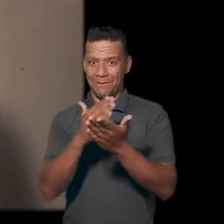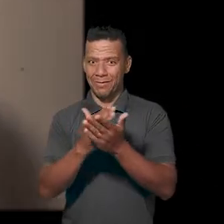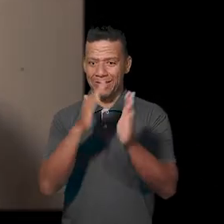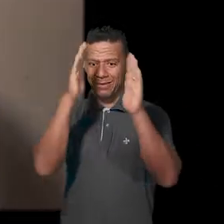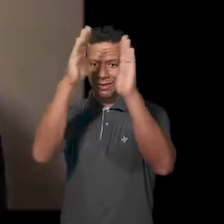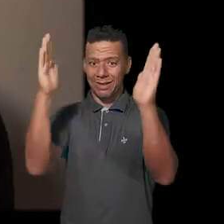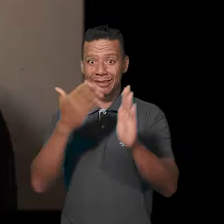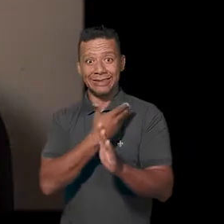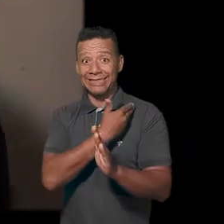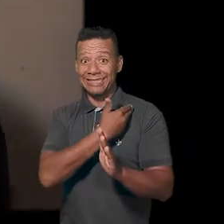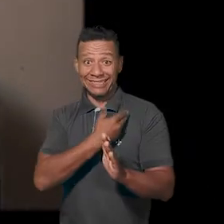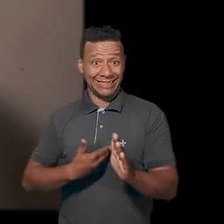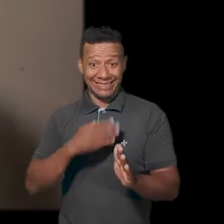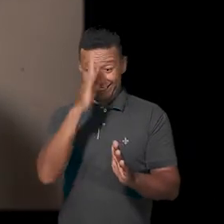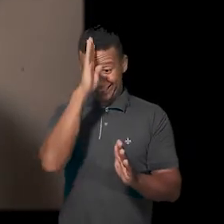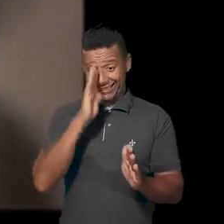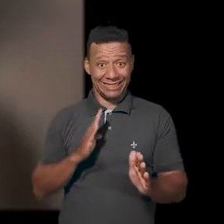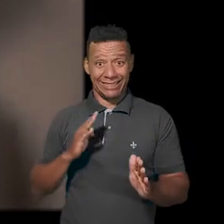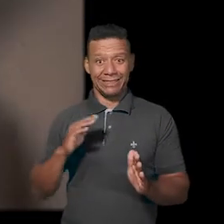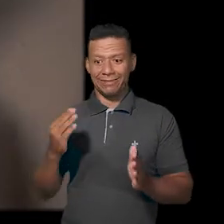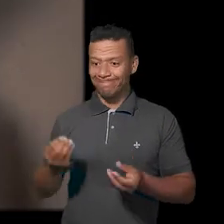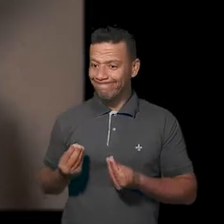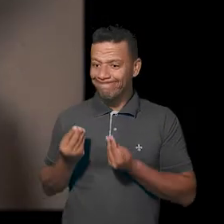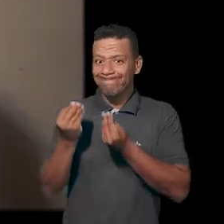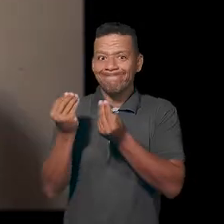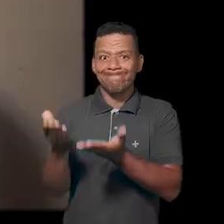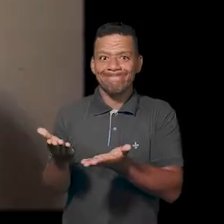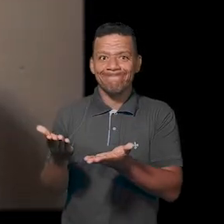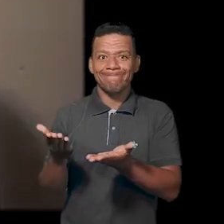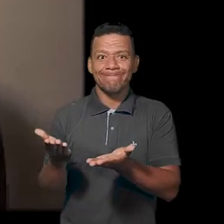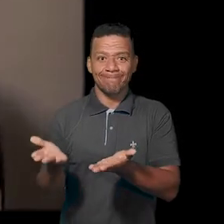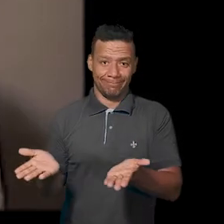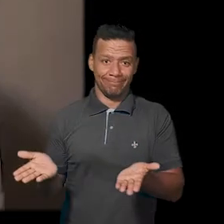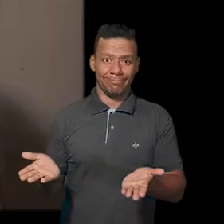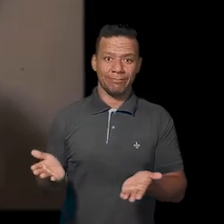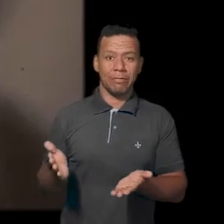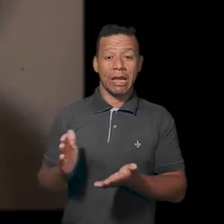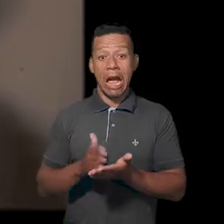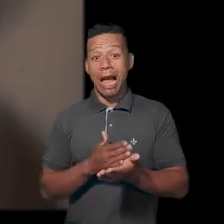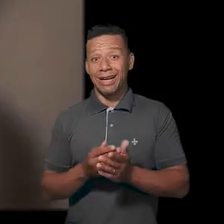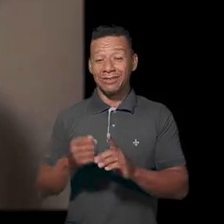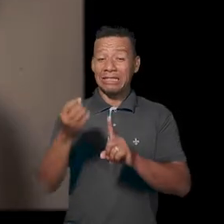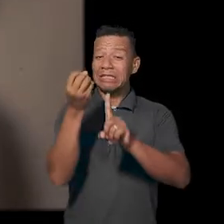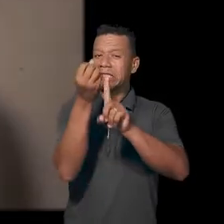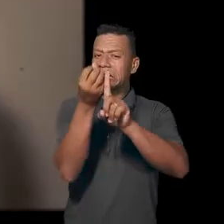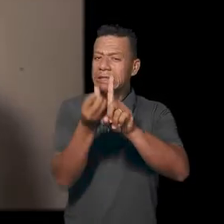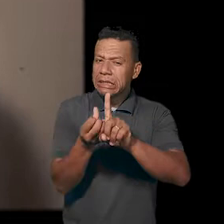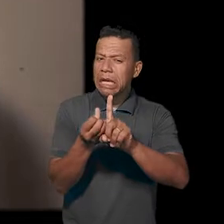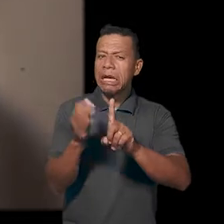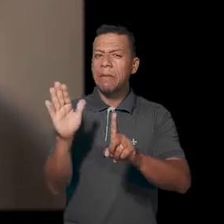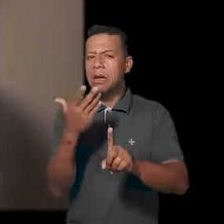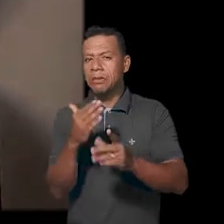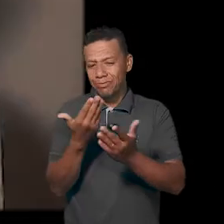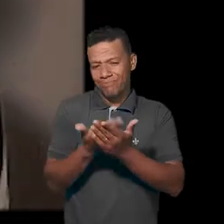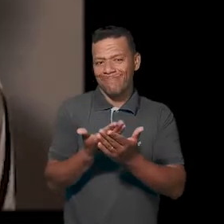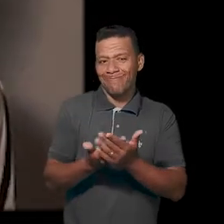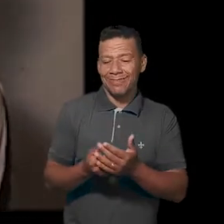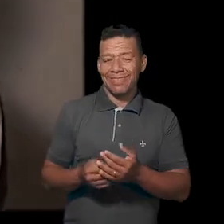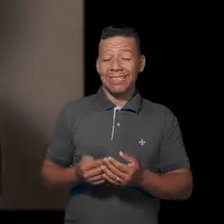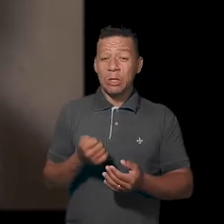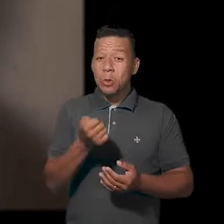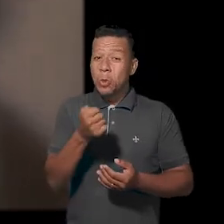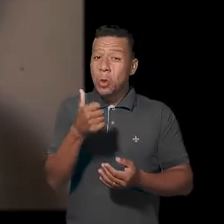comunitária, ainda deu para ter uns 6 meses de aula, acho que tava no